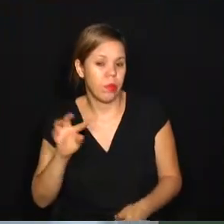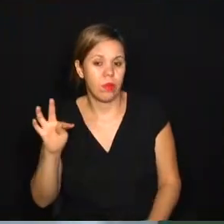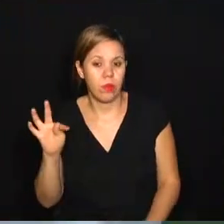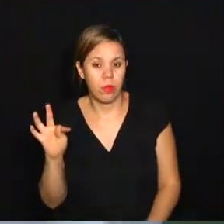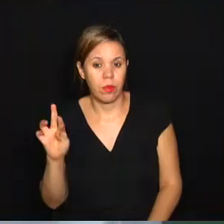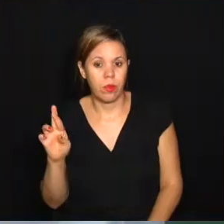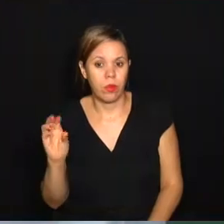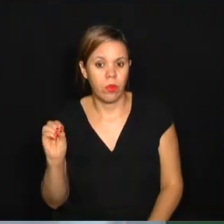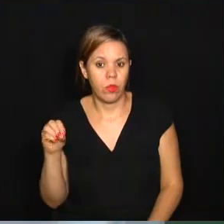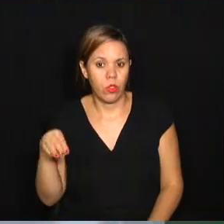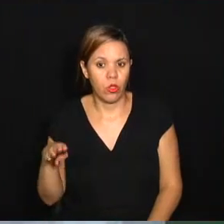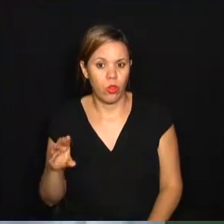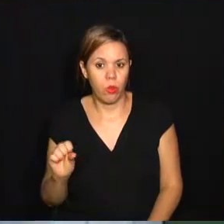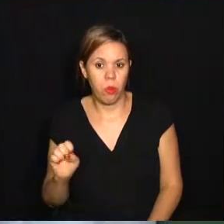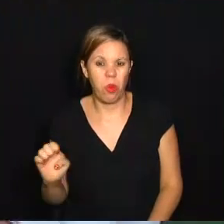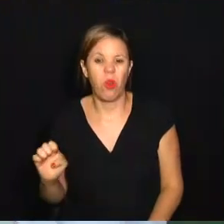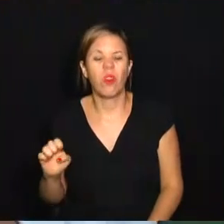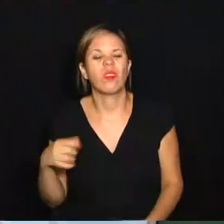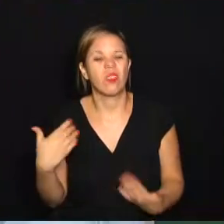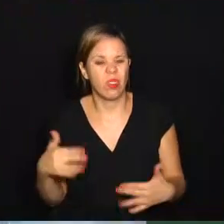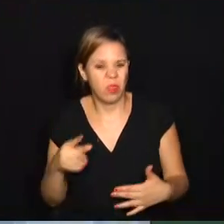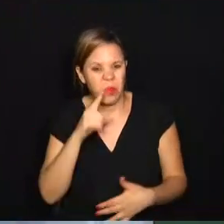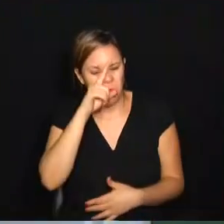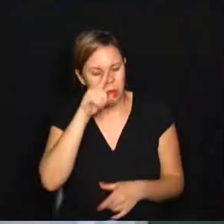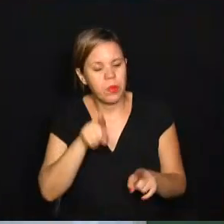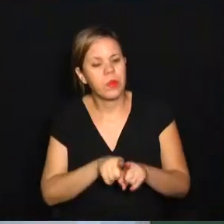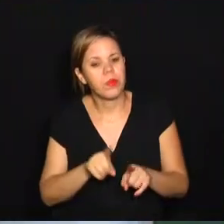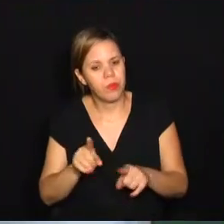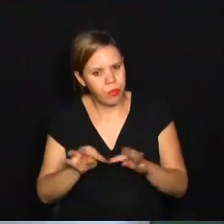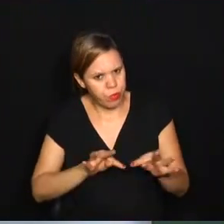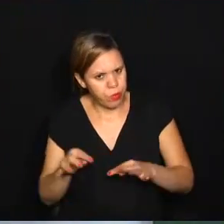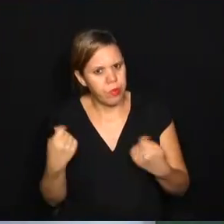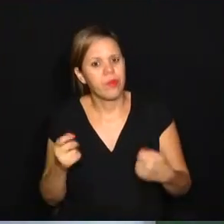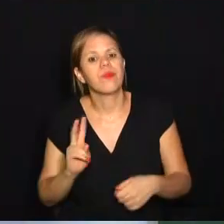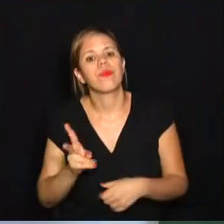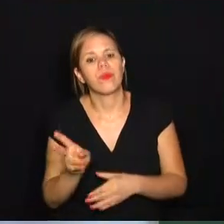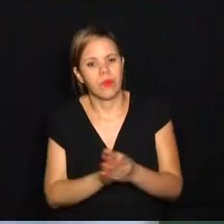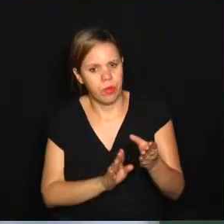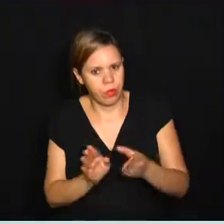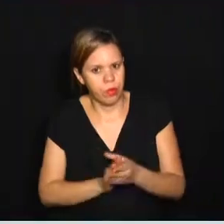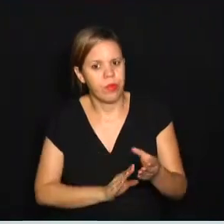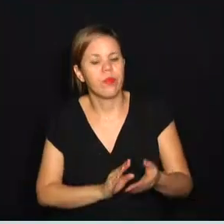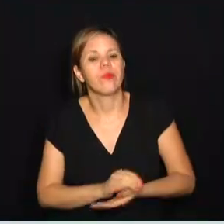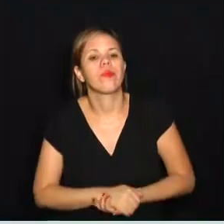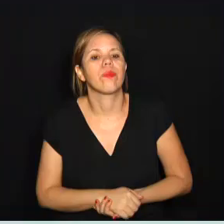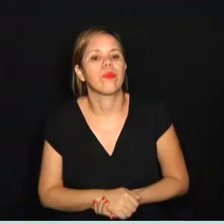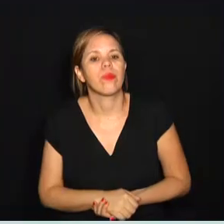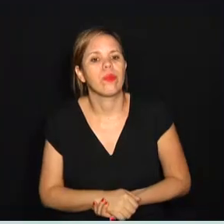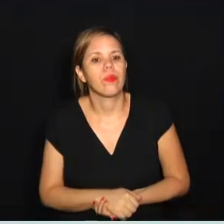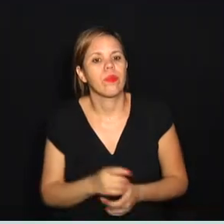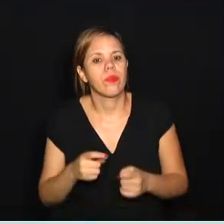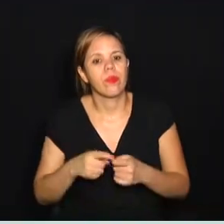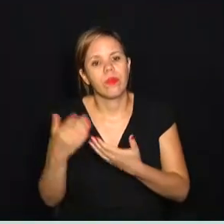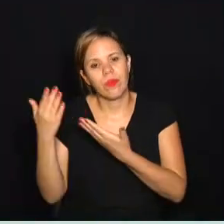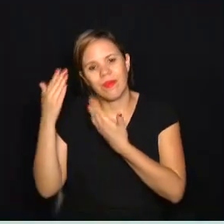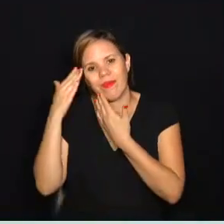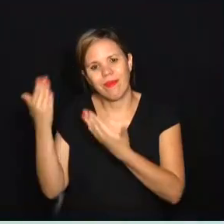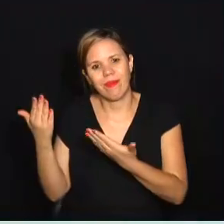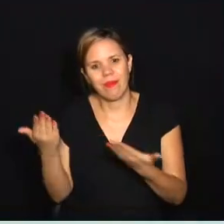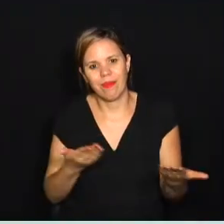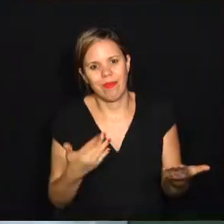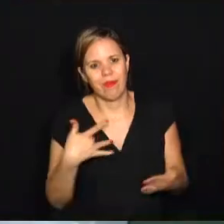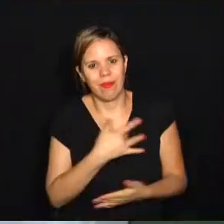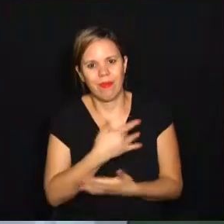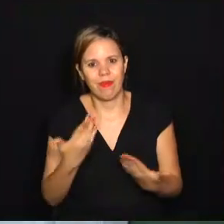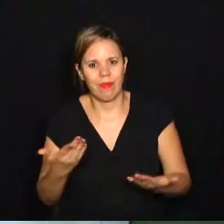tem se falado muito atualmente, então realmente o tratamento precisa ser sempre bem orientado. Doutora Maia, muito obrigada por estar conosco no